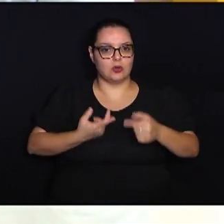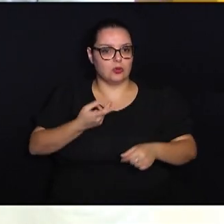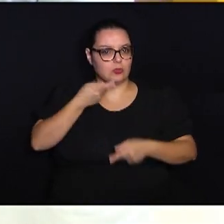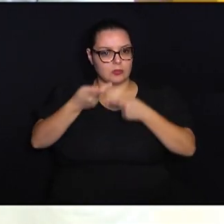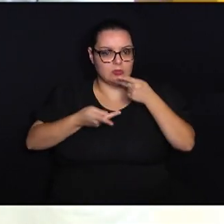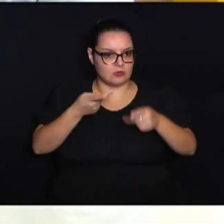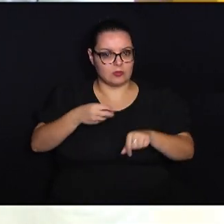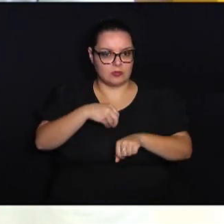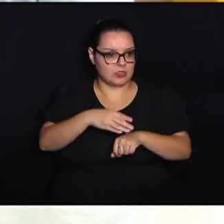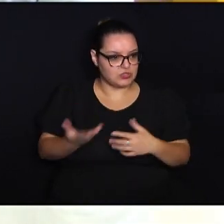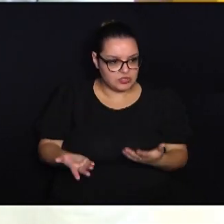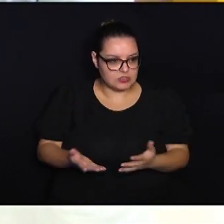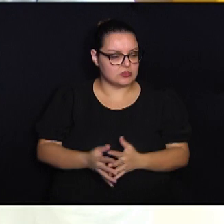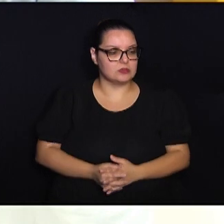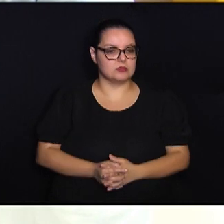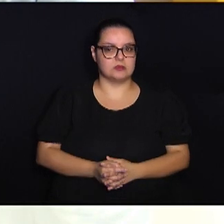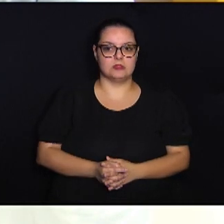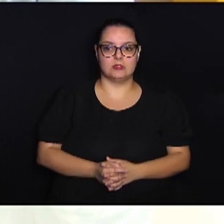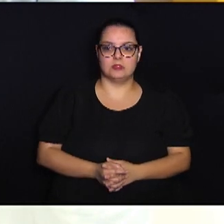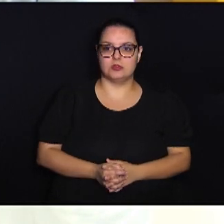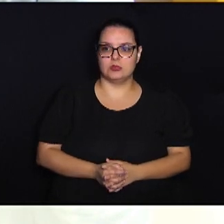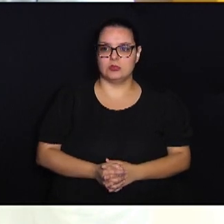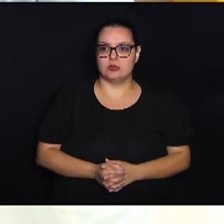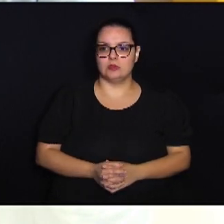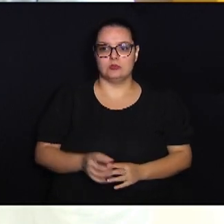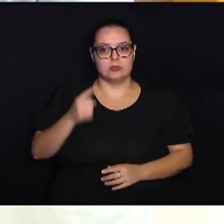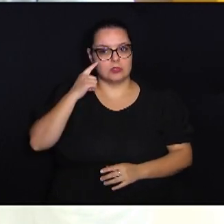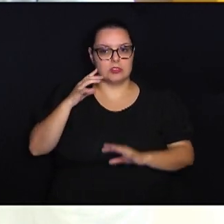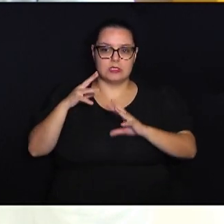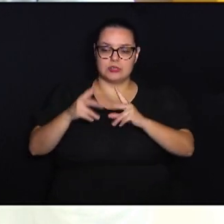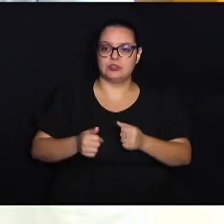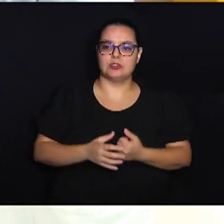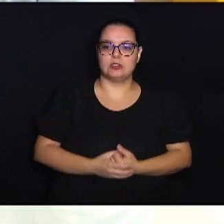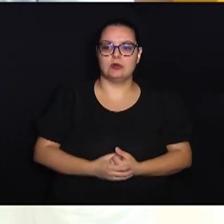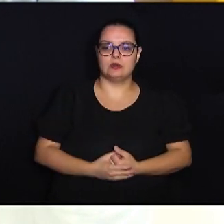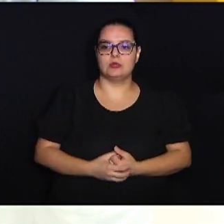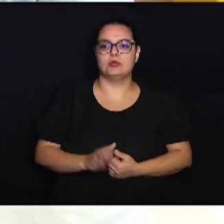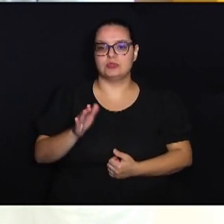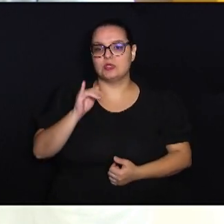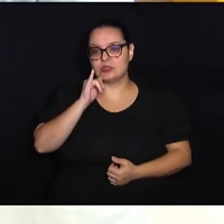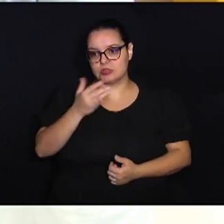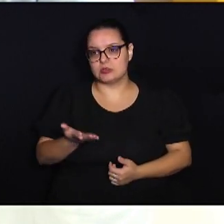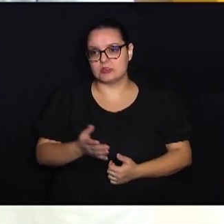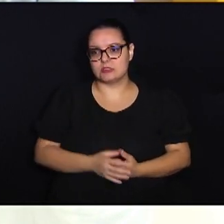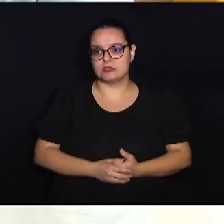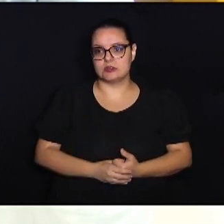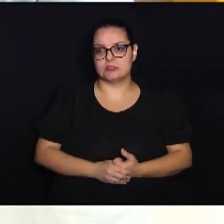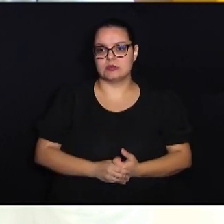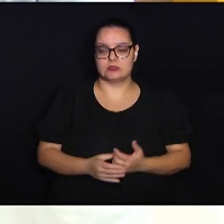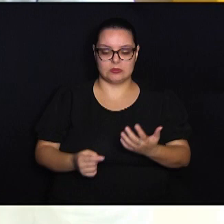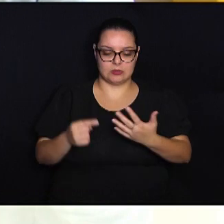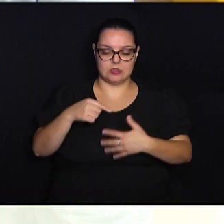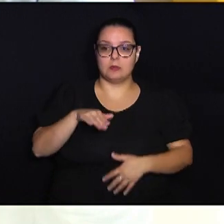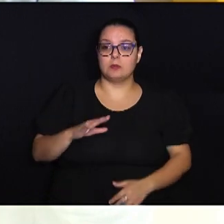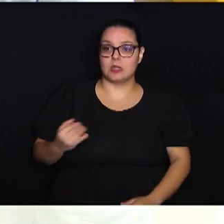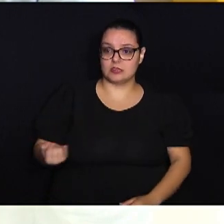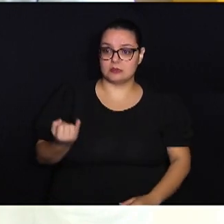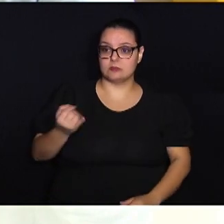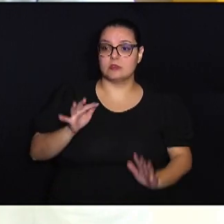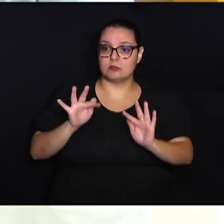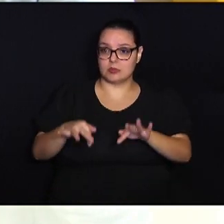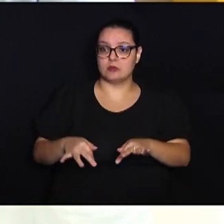estão contribuindo para aumentar a inflação. Por exemplo, a crise climática, né? Tudo o que aconteceu